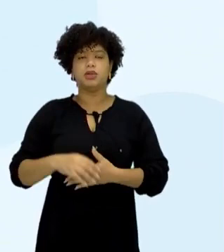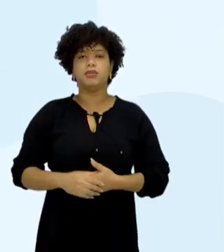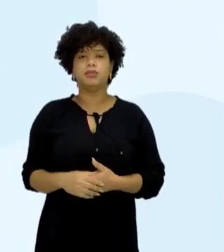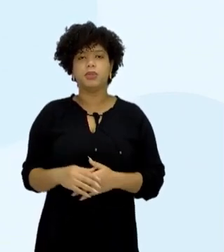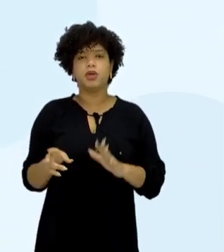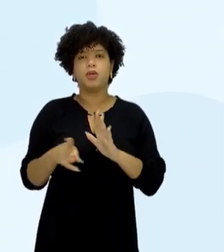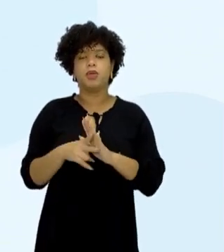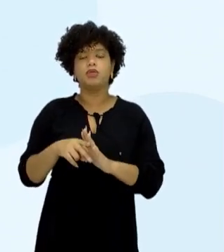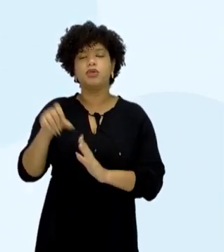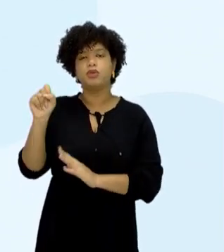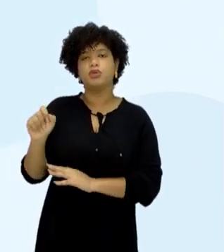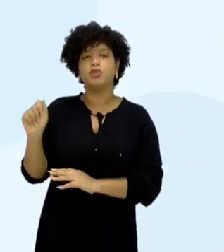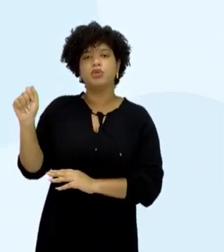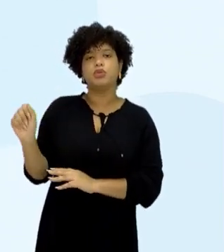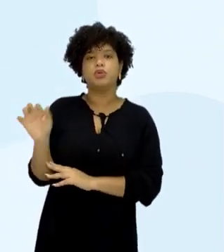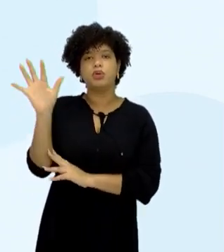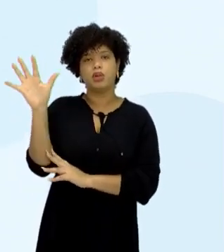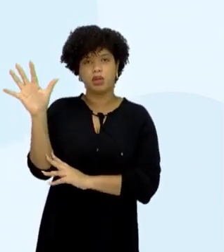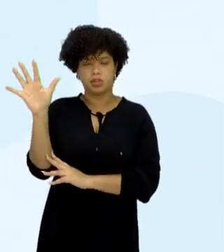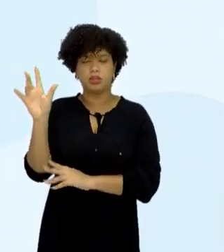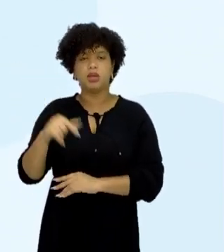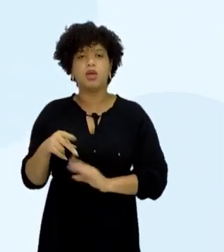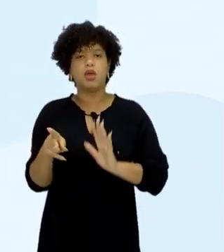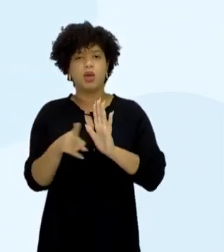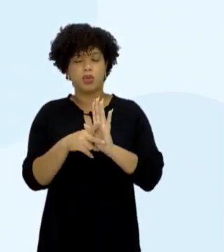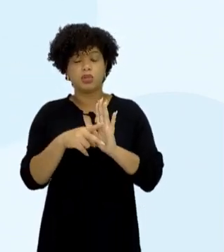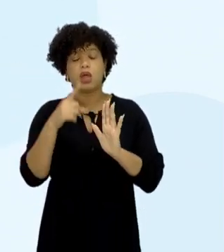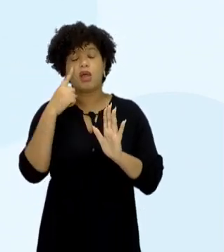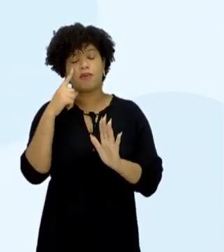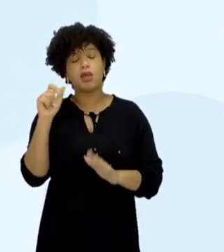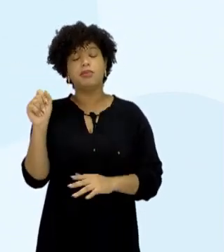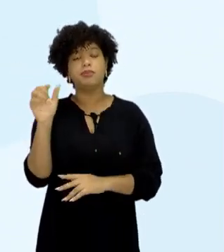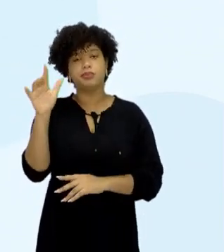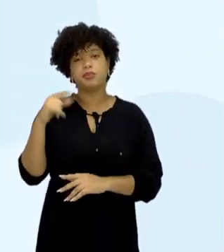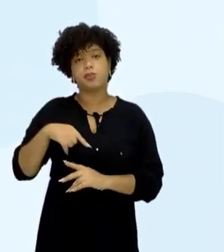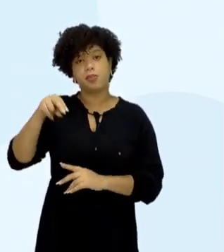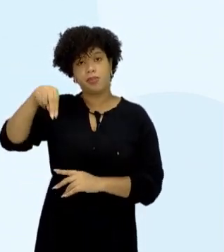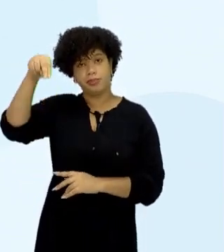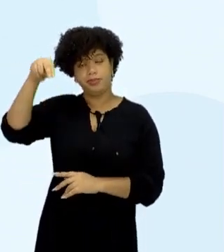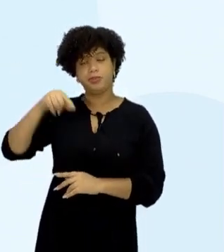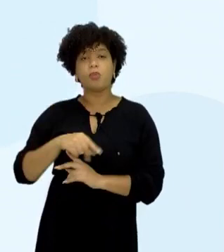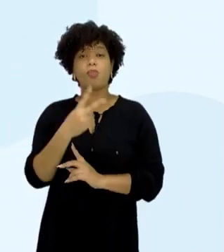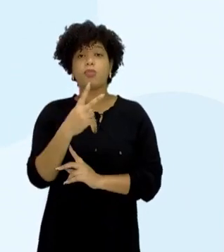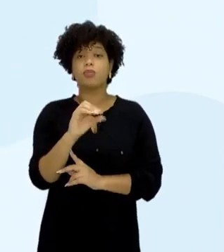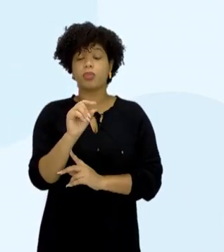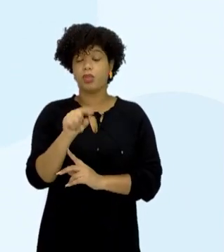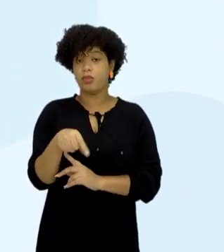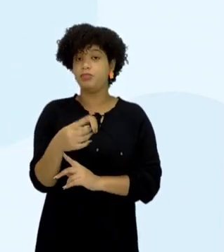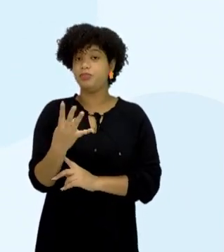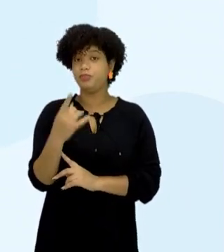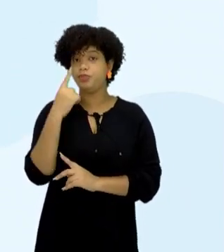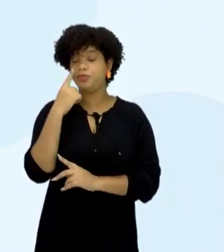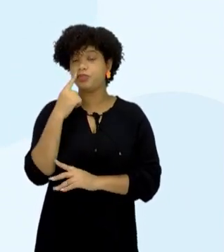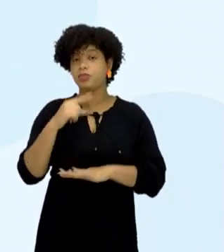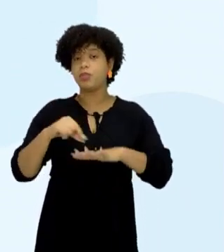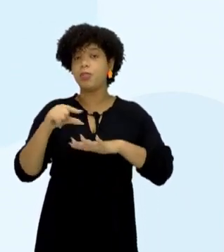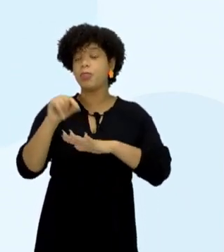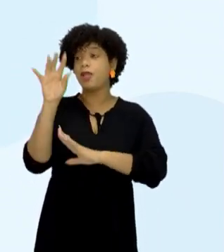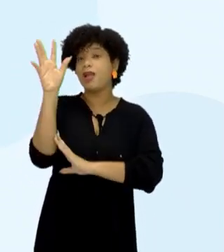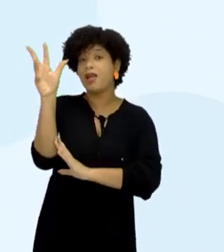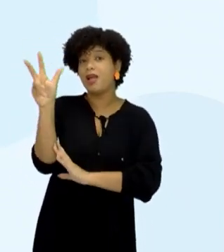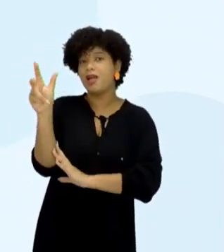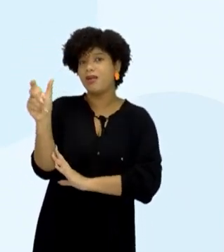Ásia 15,4 e a Ásia Ocidental e Norte da África 20,4, a África subsaariana,